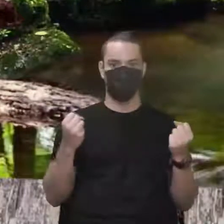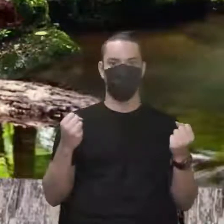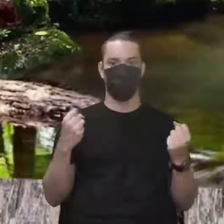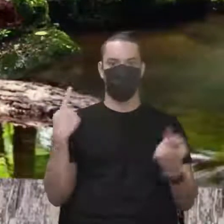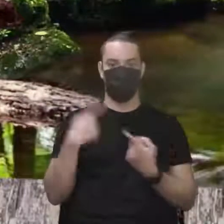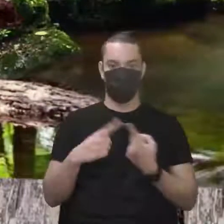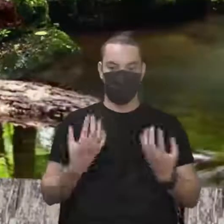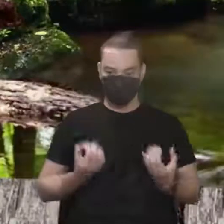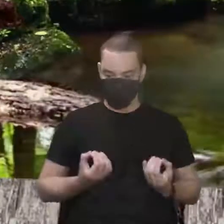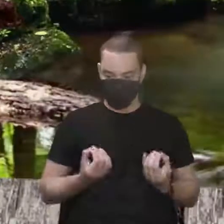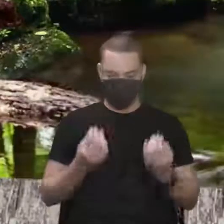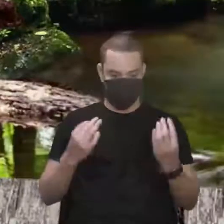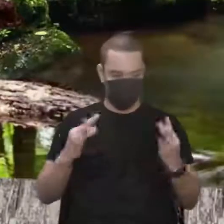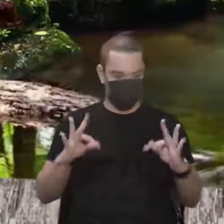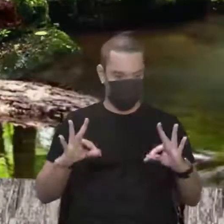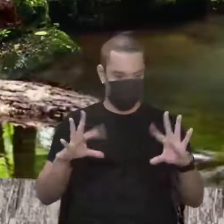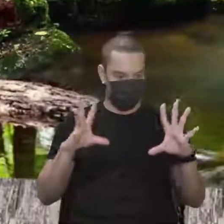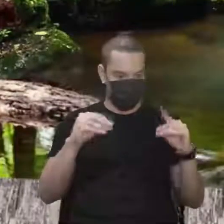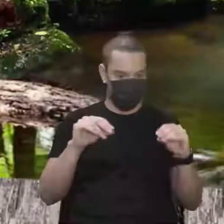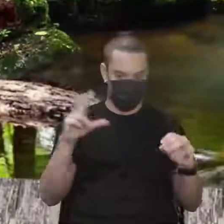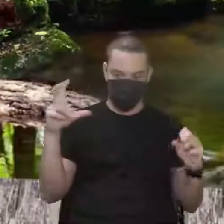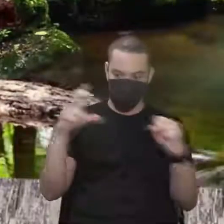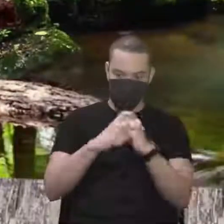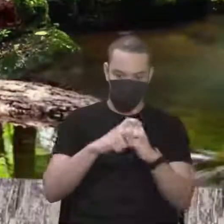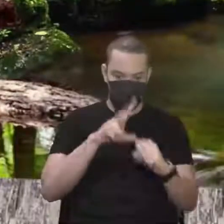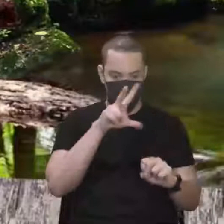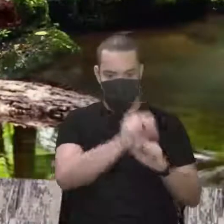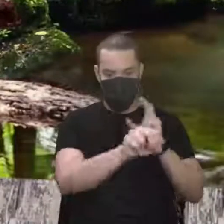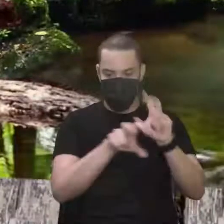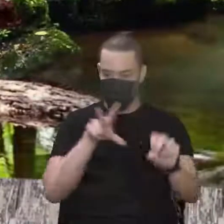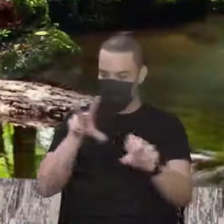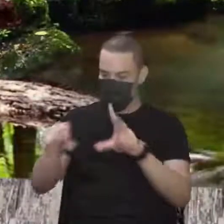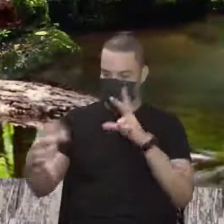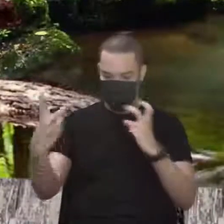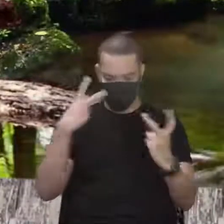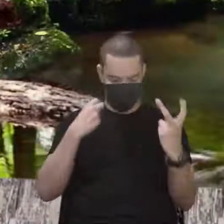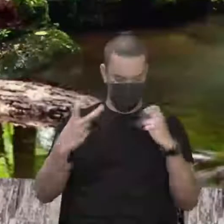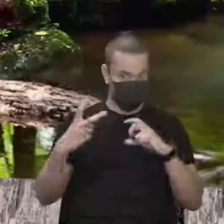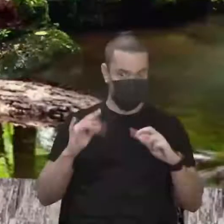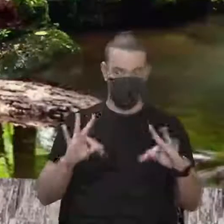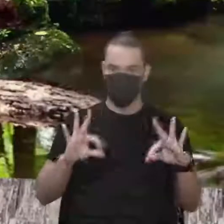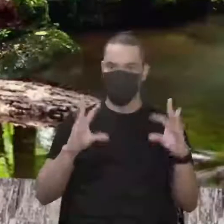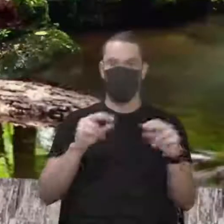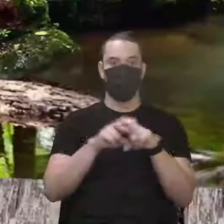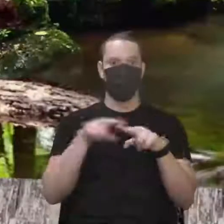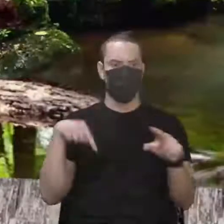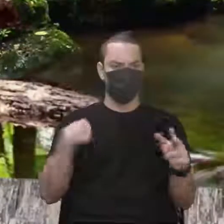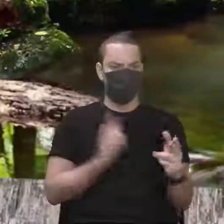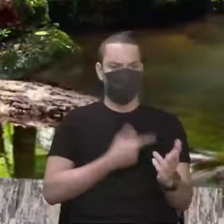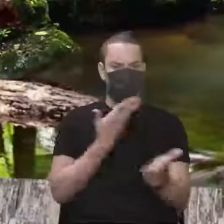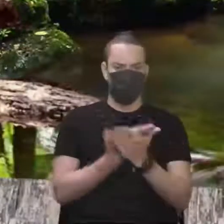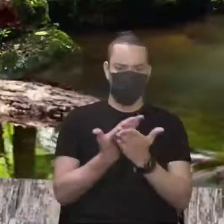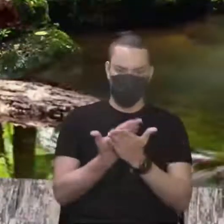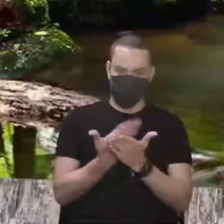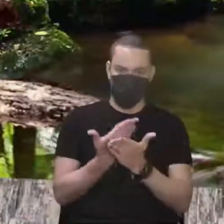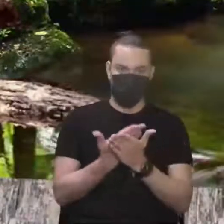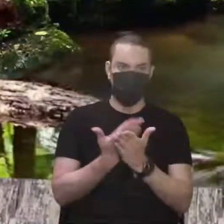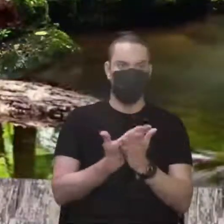Então, cada vez que a gente avança no estudo, no sequenciamento desses organismos,